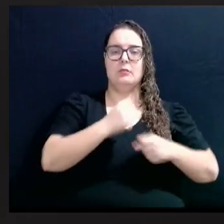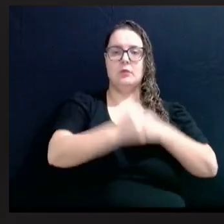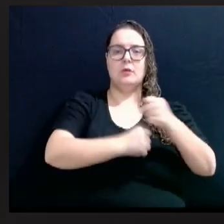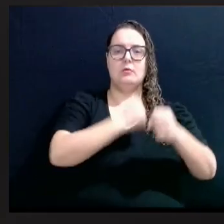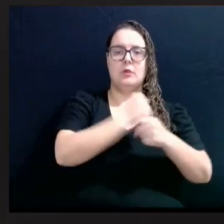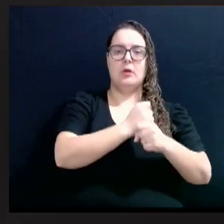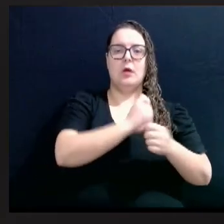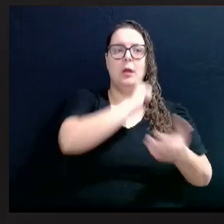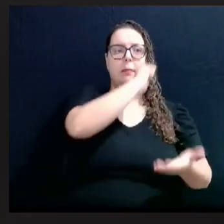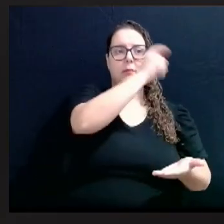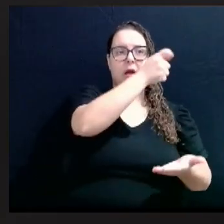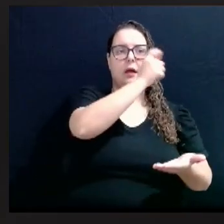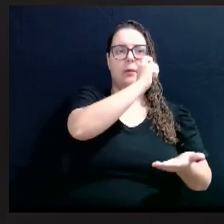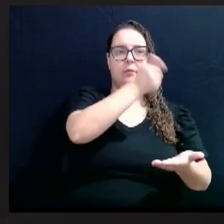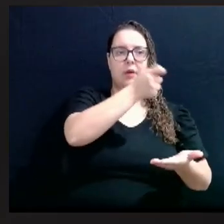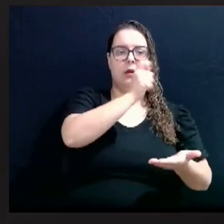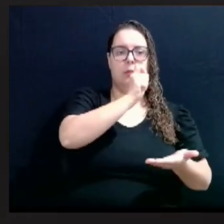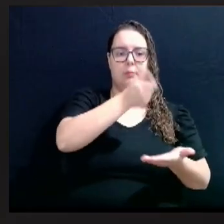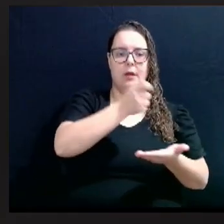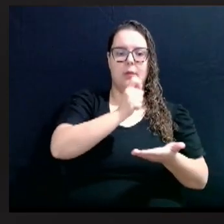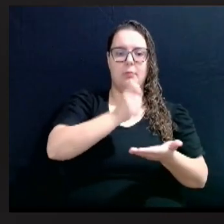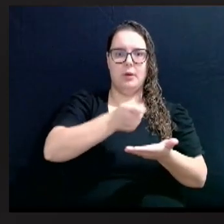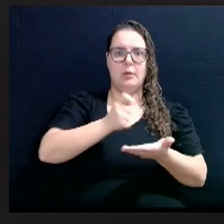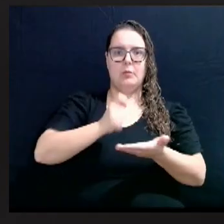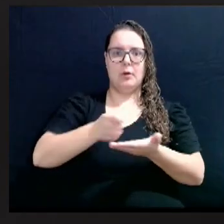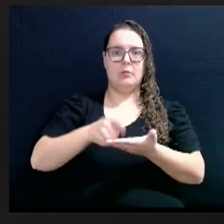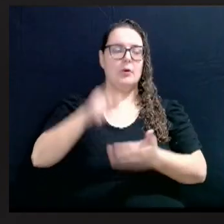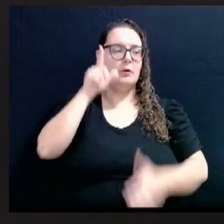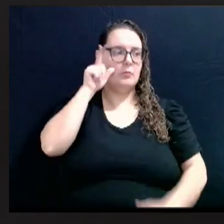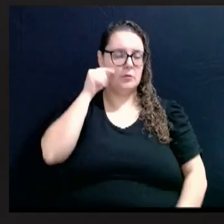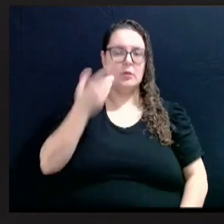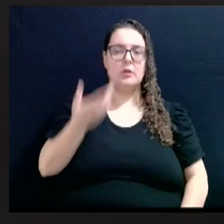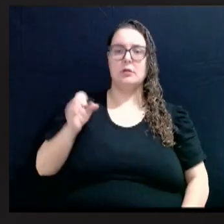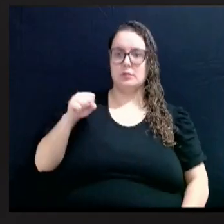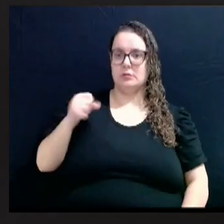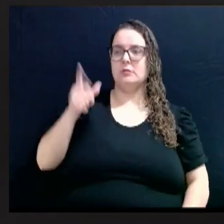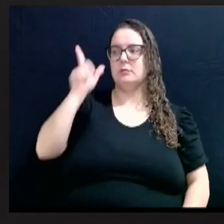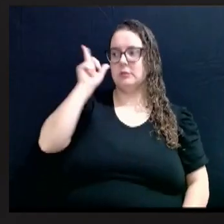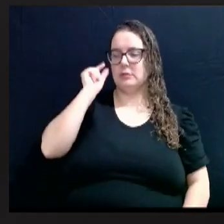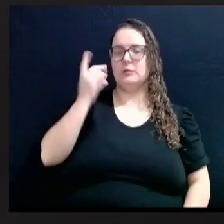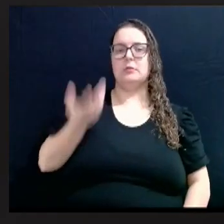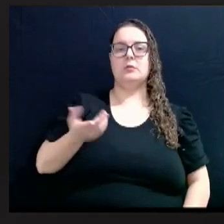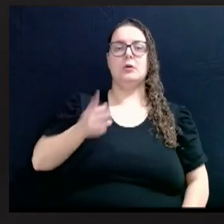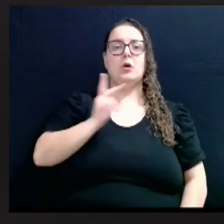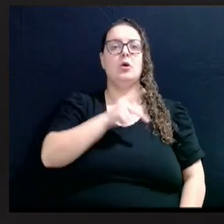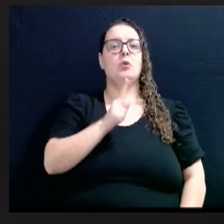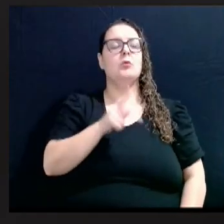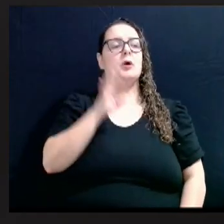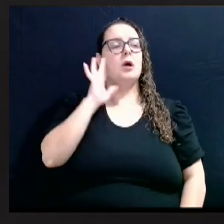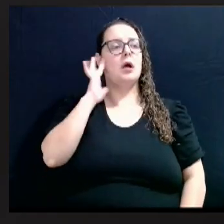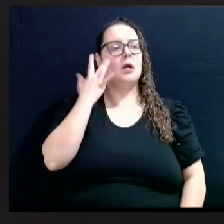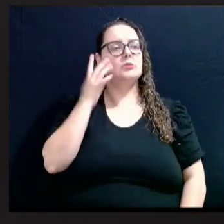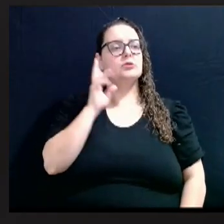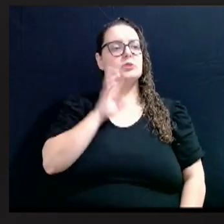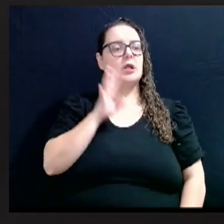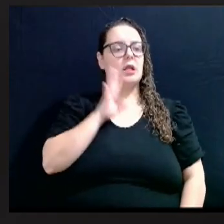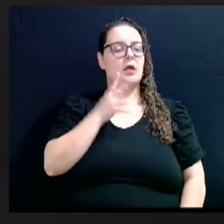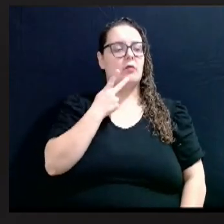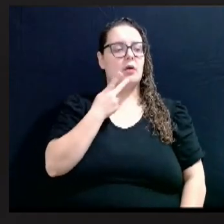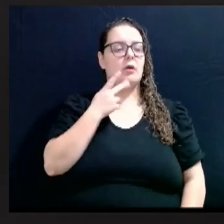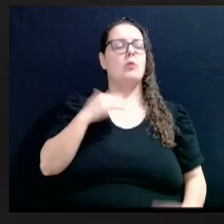vai reduzindo, mais aliviado. Você vai ficando mais aliviado. E professor, eu acho legal a gente também falar, né, qual que é a diferença entre